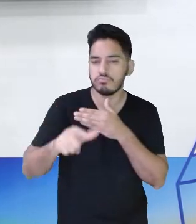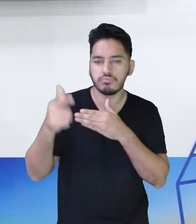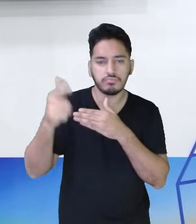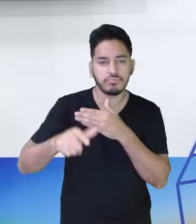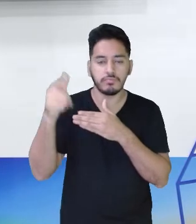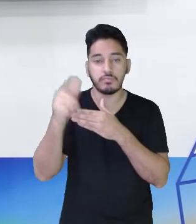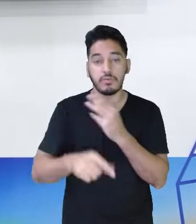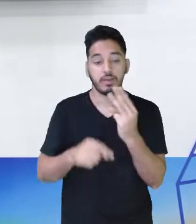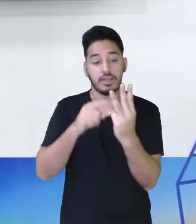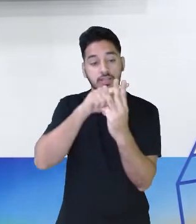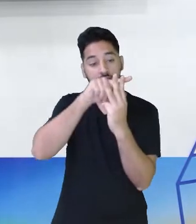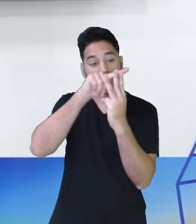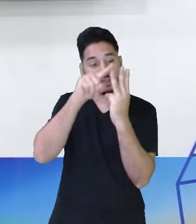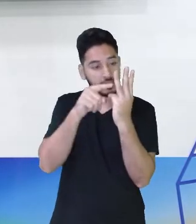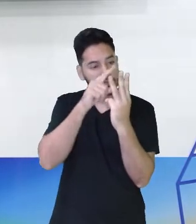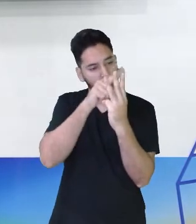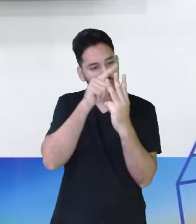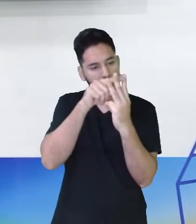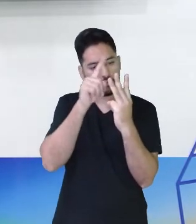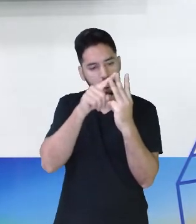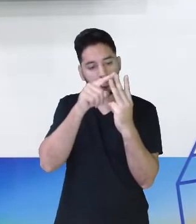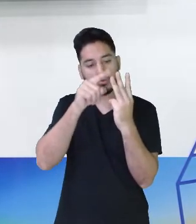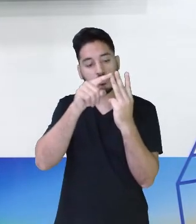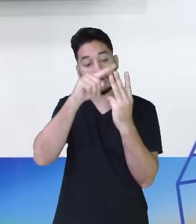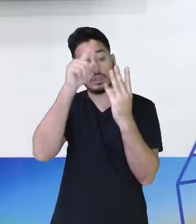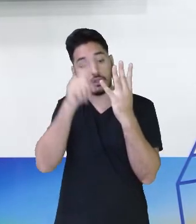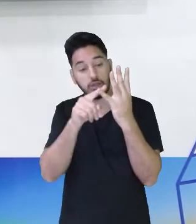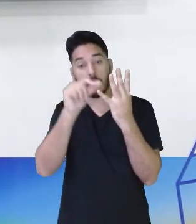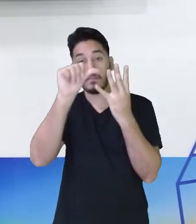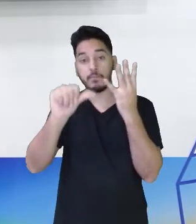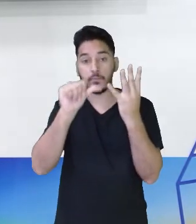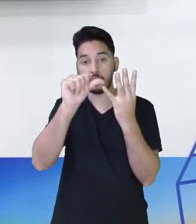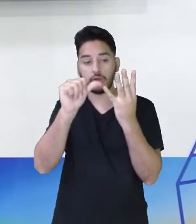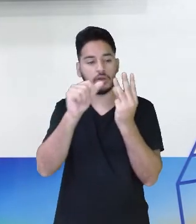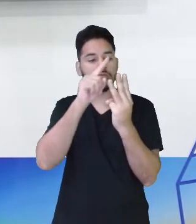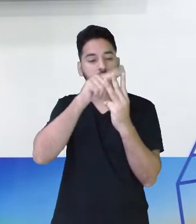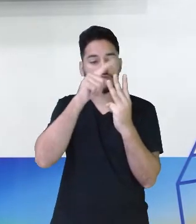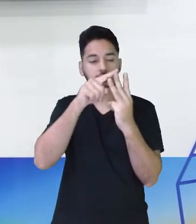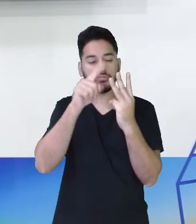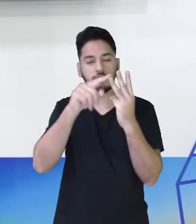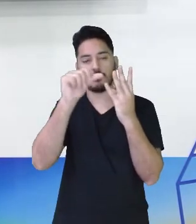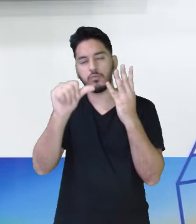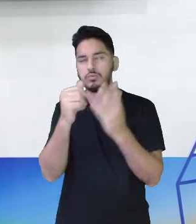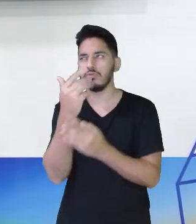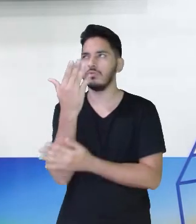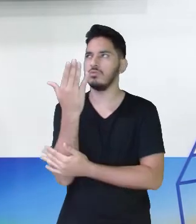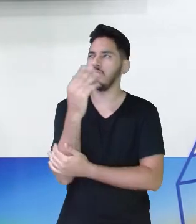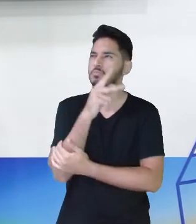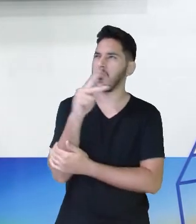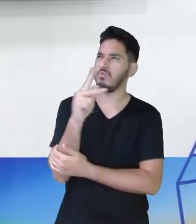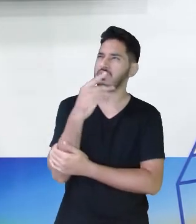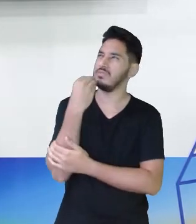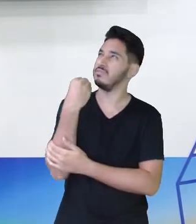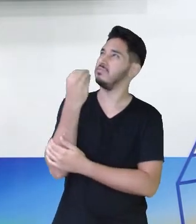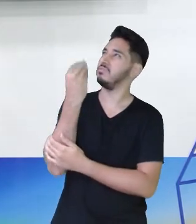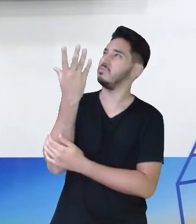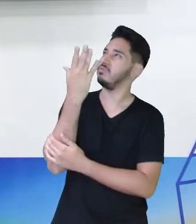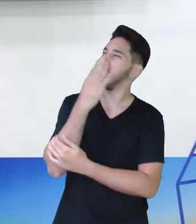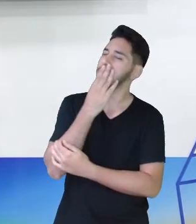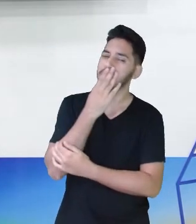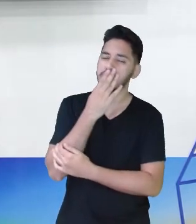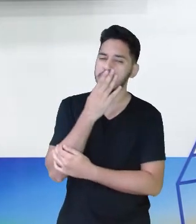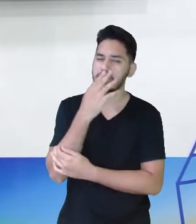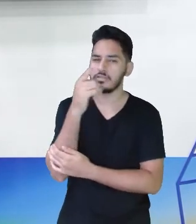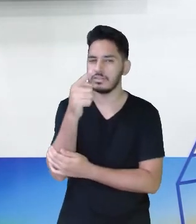cada 3 ordens dessa, eu mudo de classe. Professora, o que é que a senhora está querendo dizer? Vocês